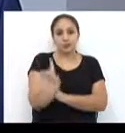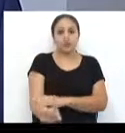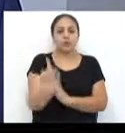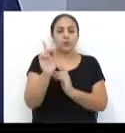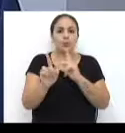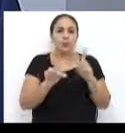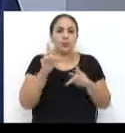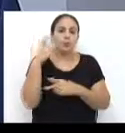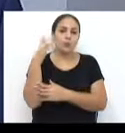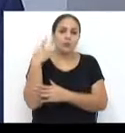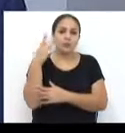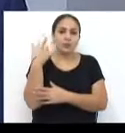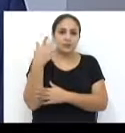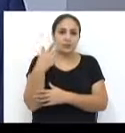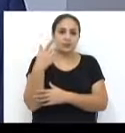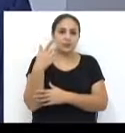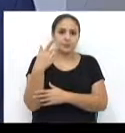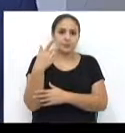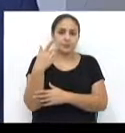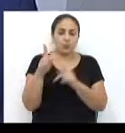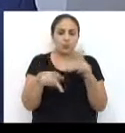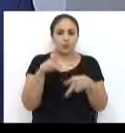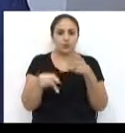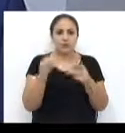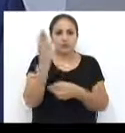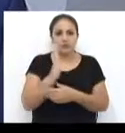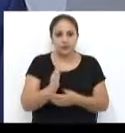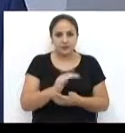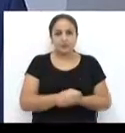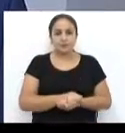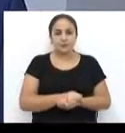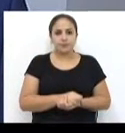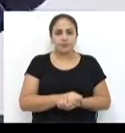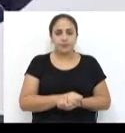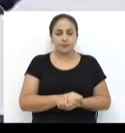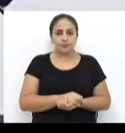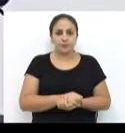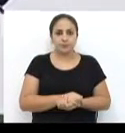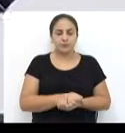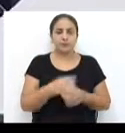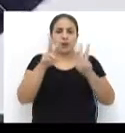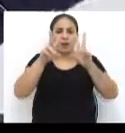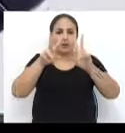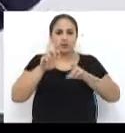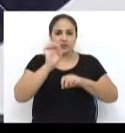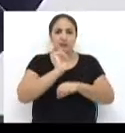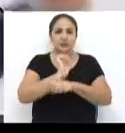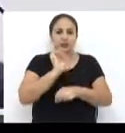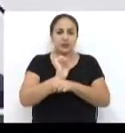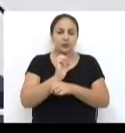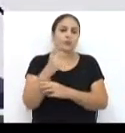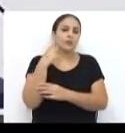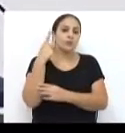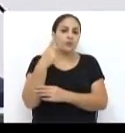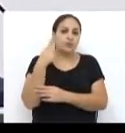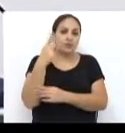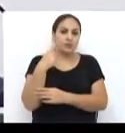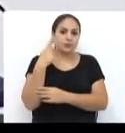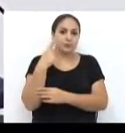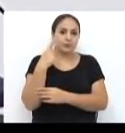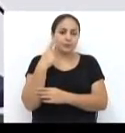a maioria da população brasileira, em detrimento do favorecimento do capital especulativo. Sobre a temática estadual, o orador